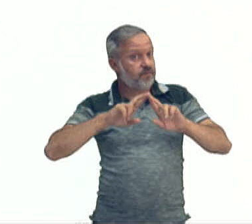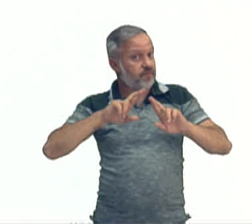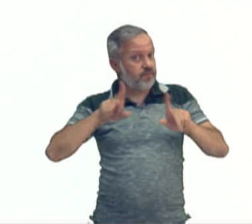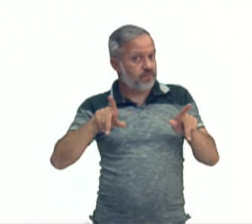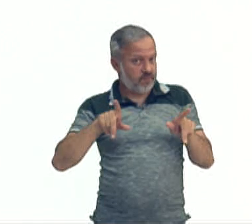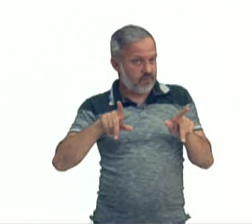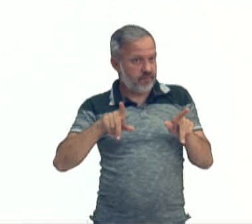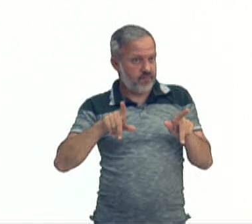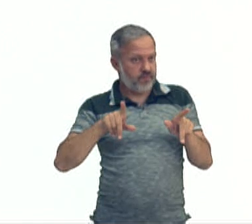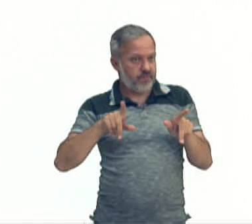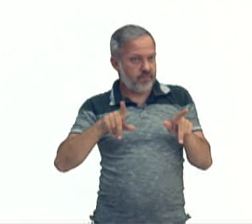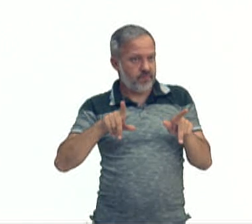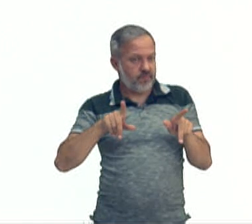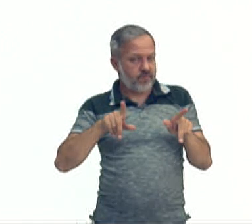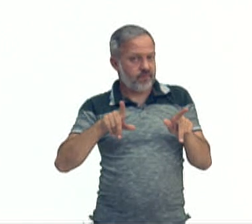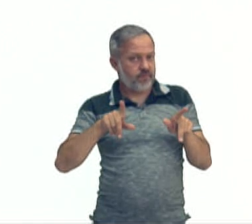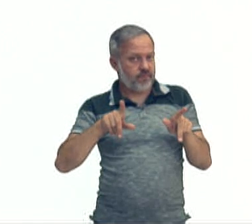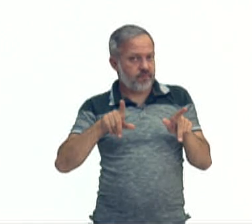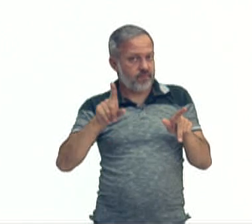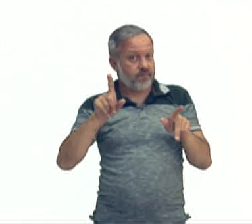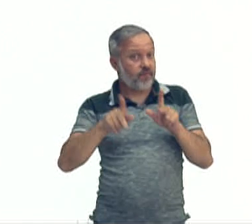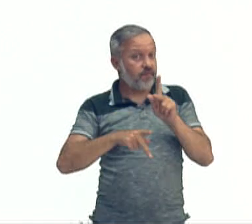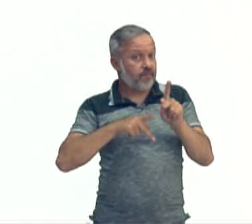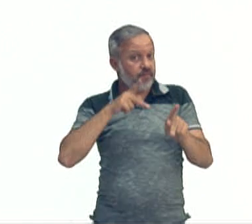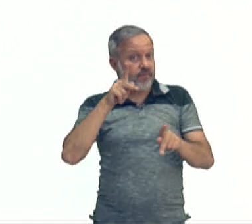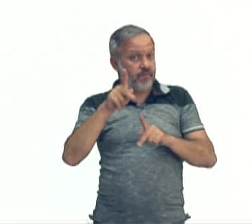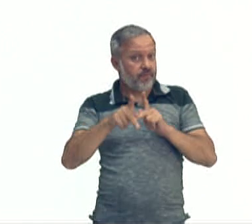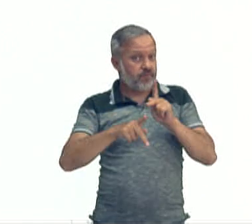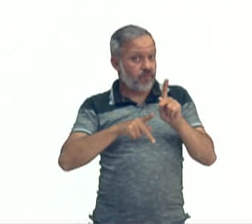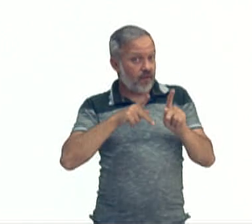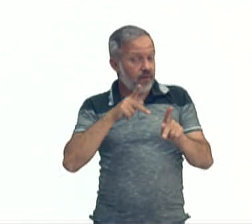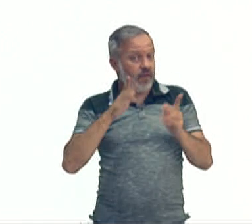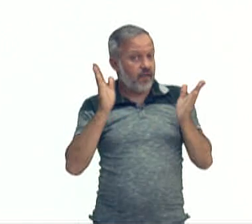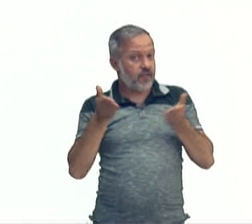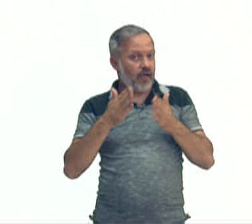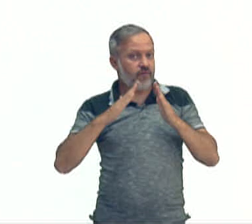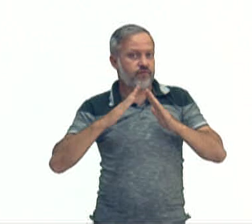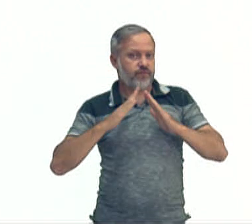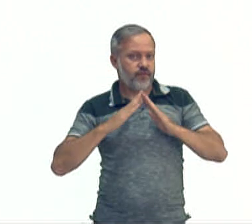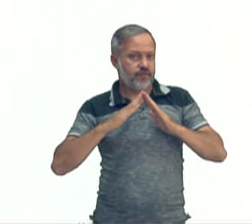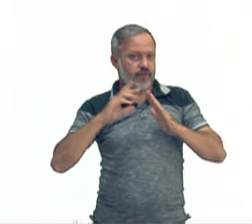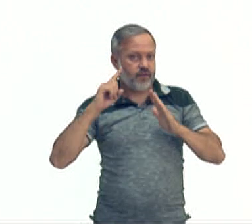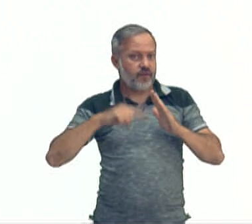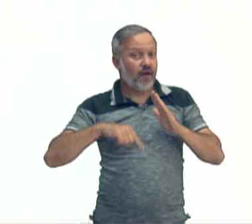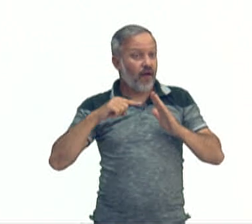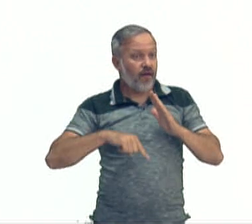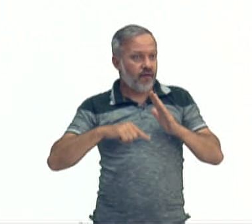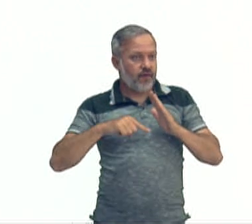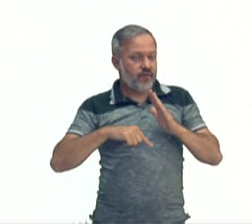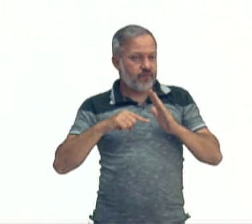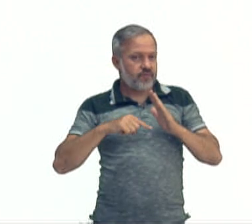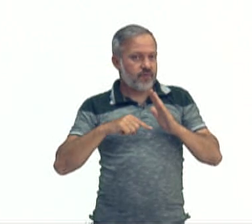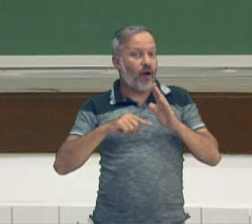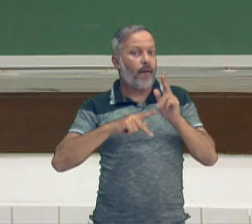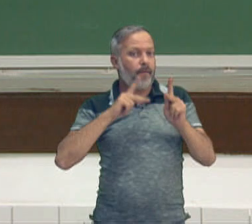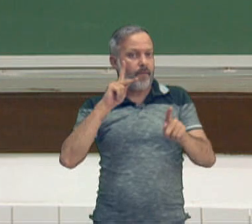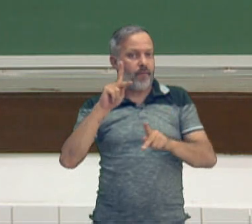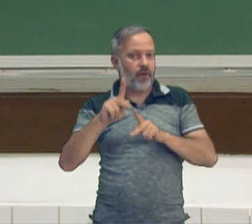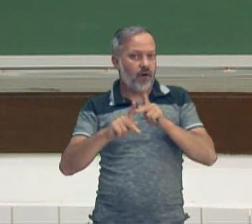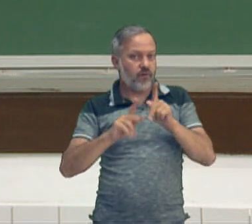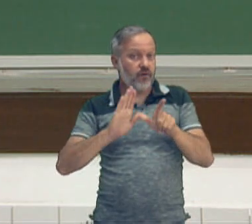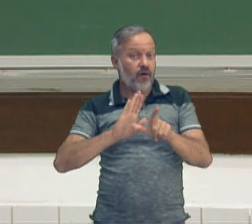culturas diferenciadas. E estes povos nativos, a gente chama eles de povos